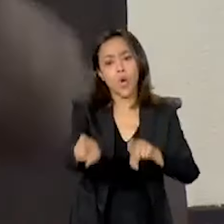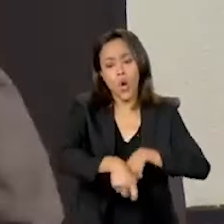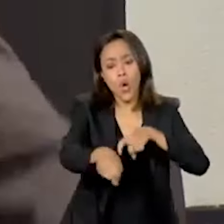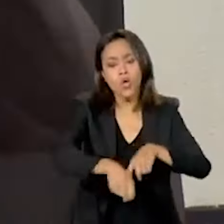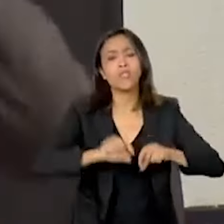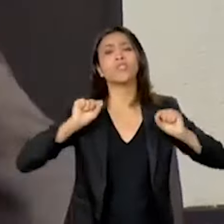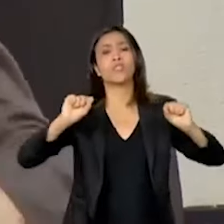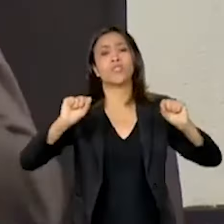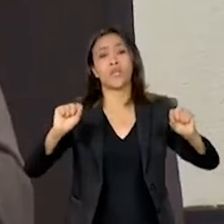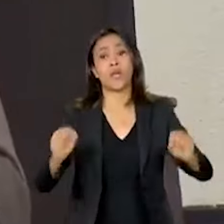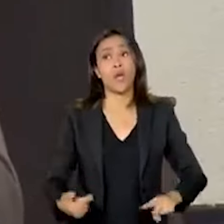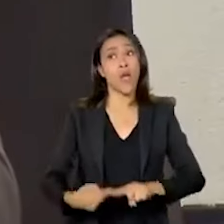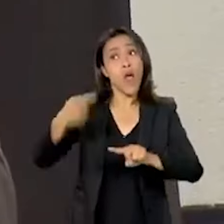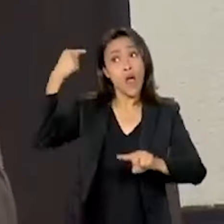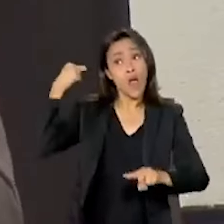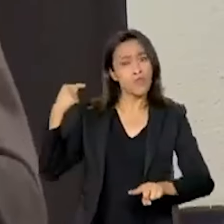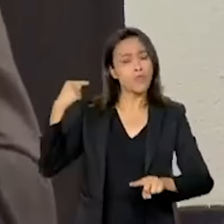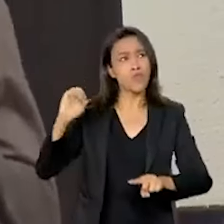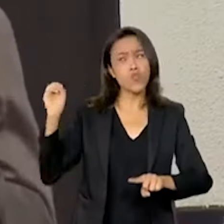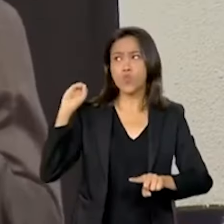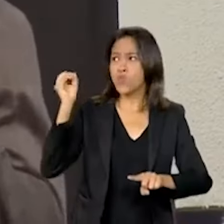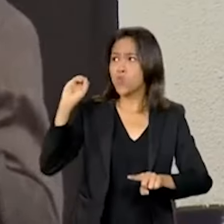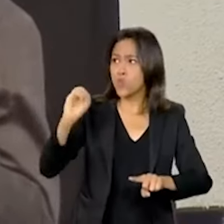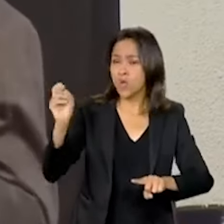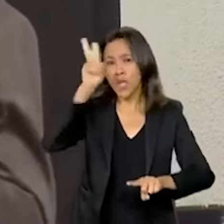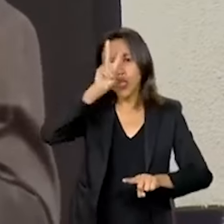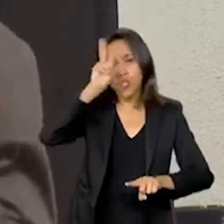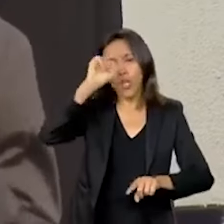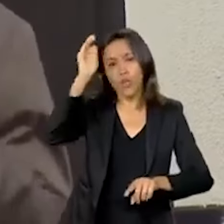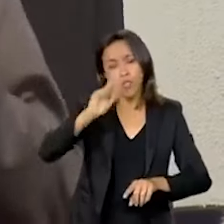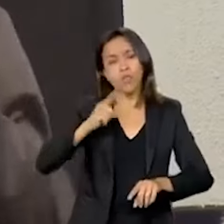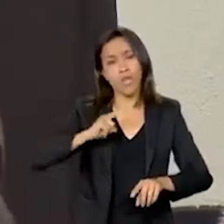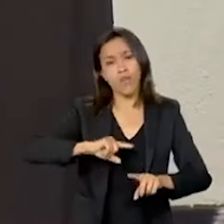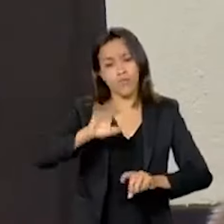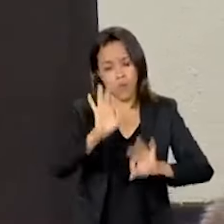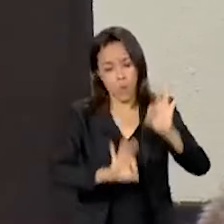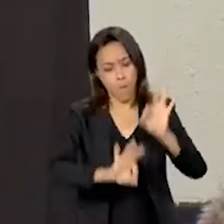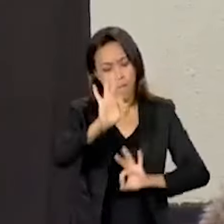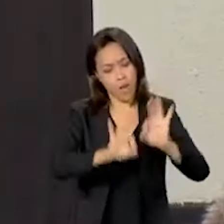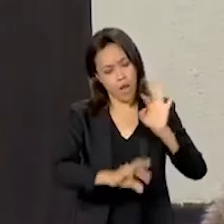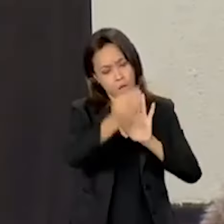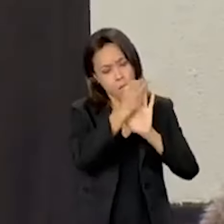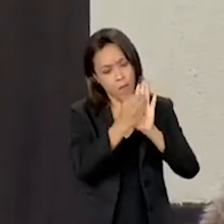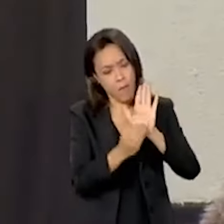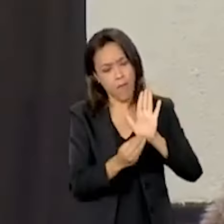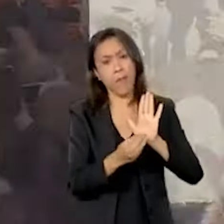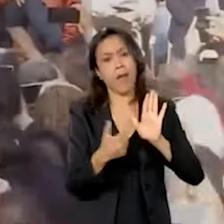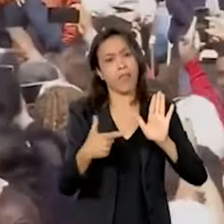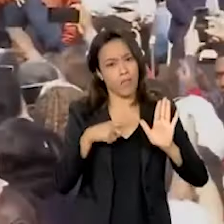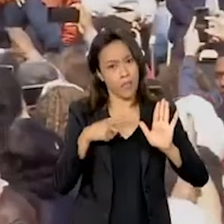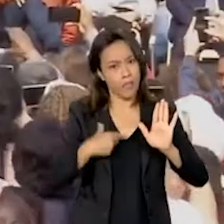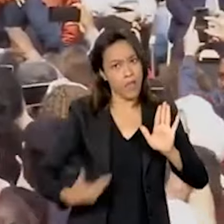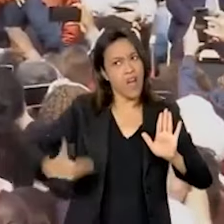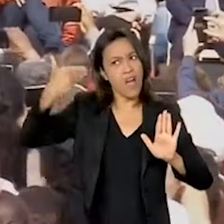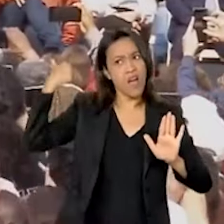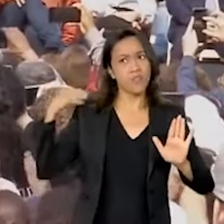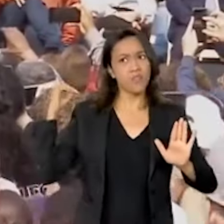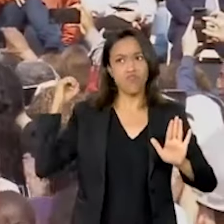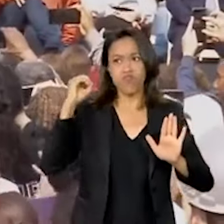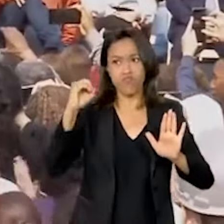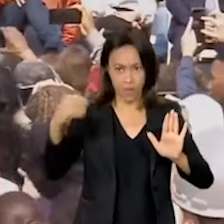nunca antes na história do Brasil o agronegócio teve o plano safra que teve no nosso governo. Nunca antes.